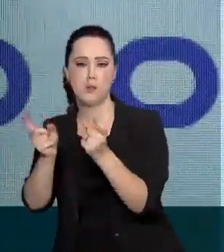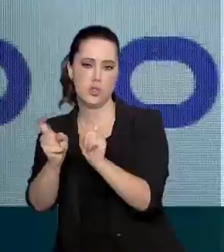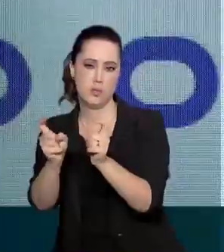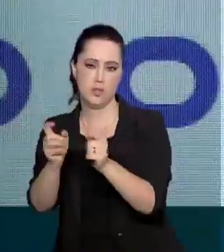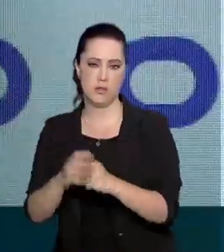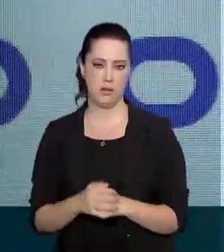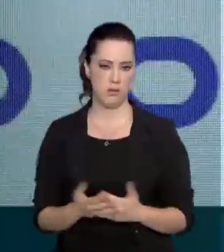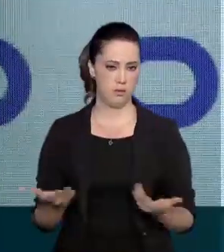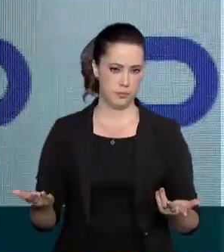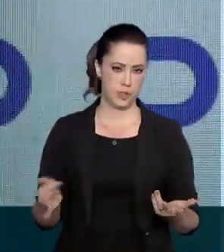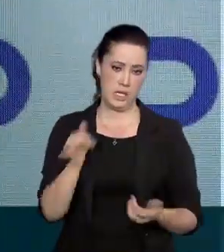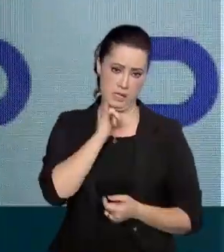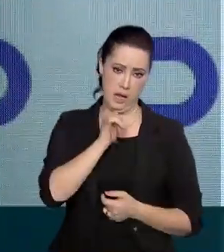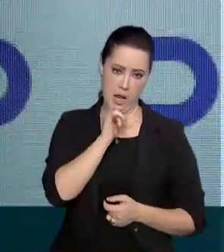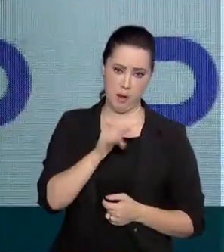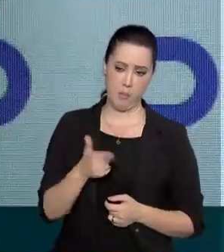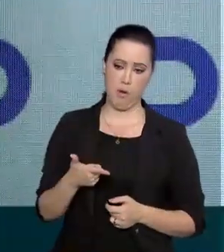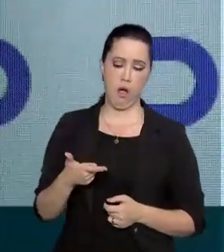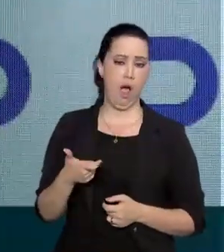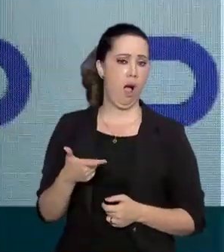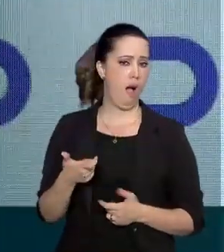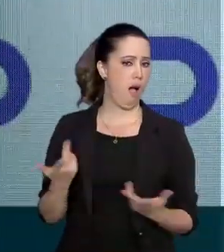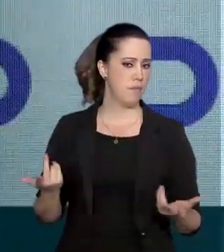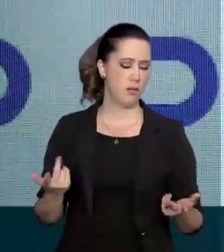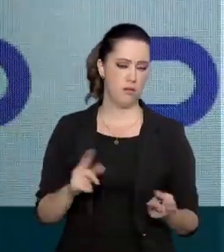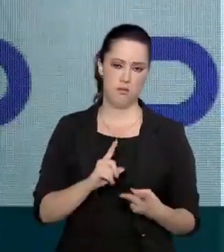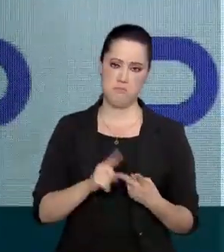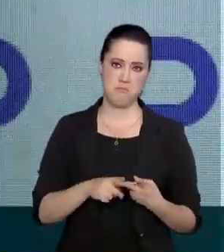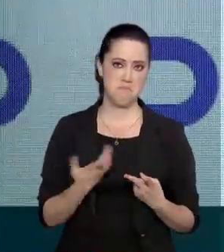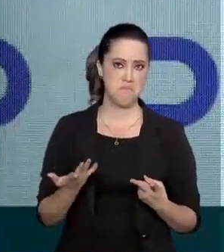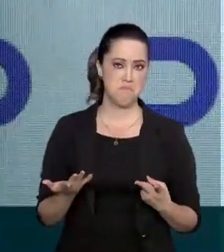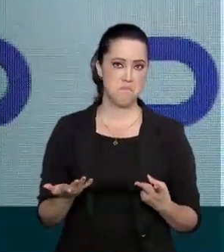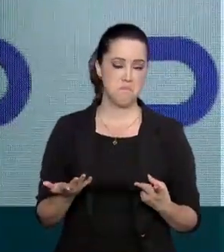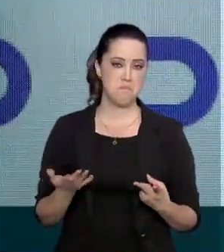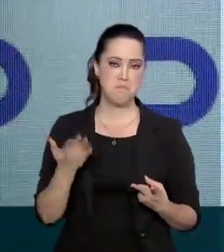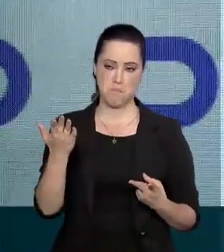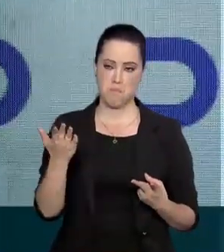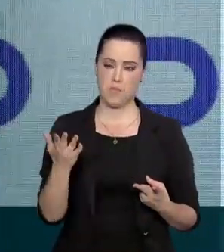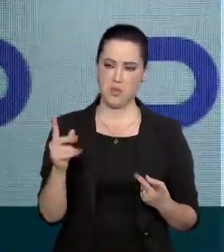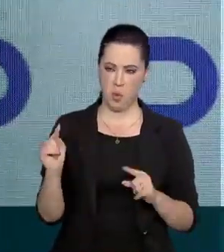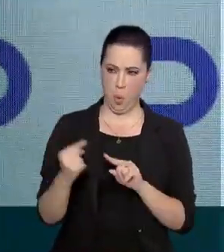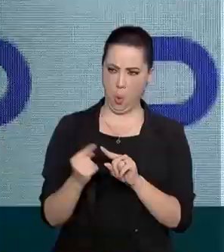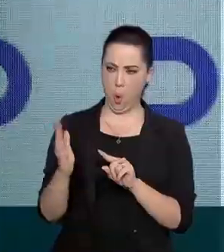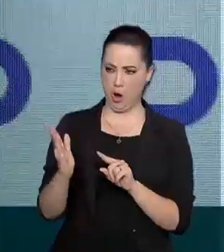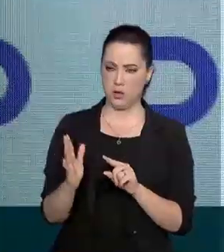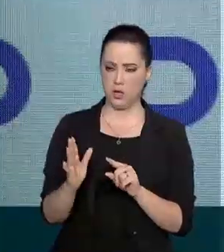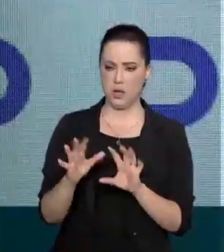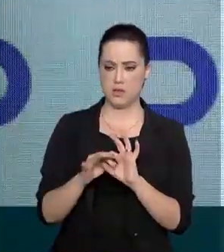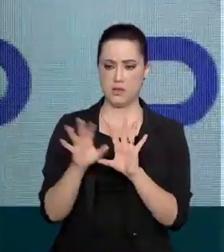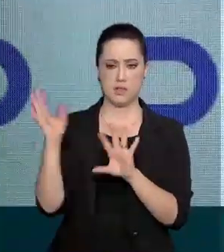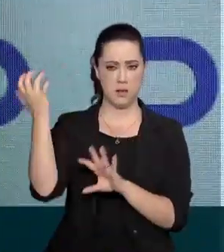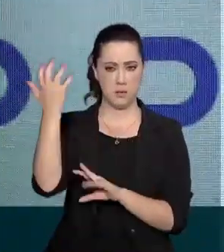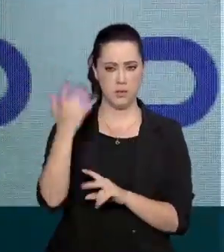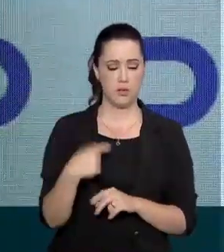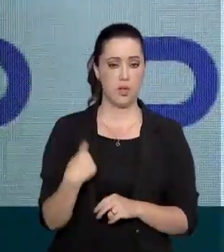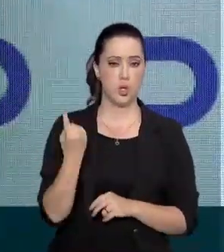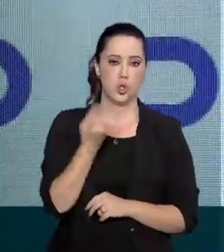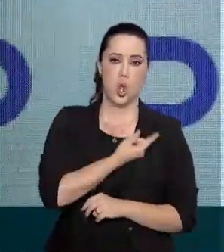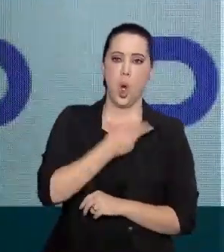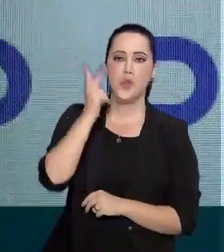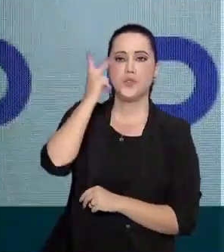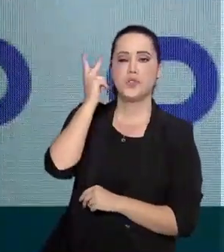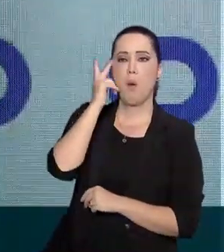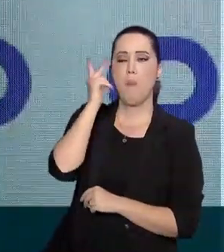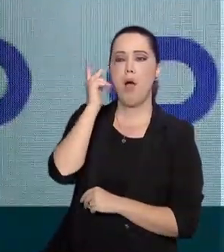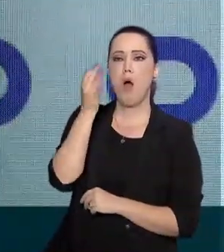Por exemplo, a questão de armamento, a questão, Salles, talvez, você deve concordar, licenças ambientais. O que nós de São Paulo